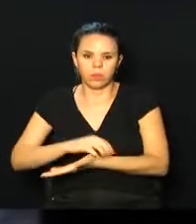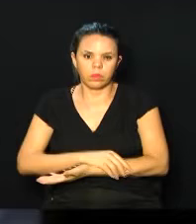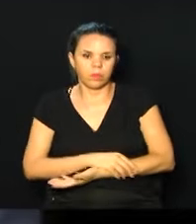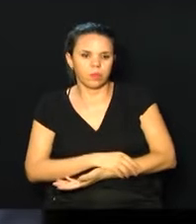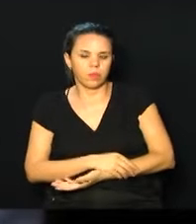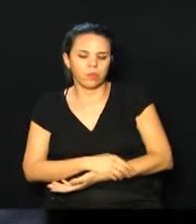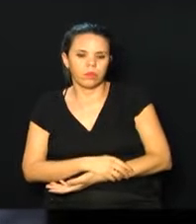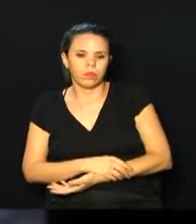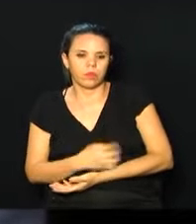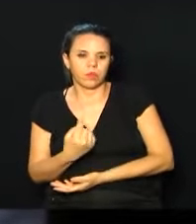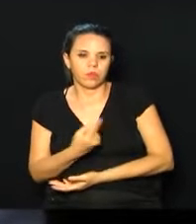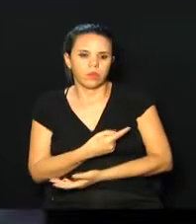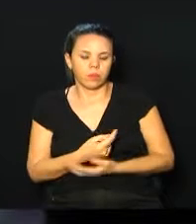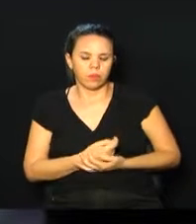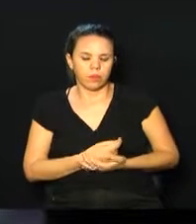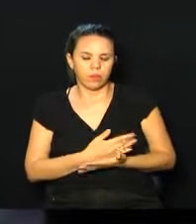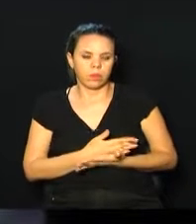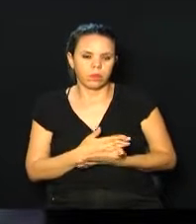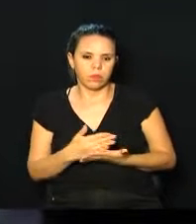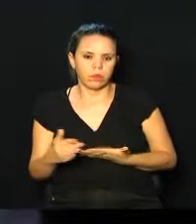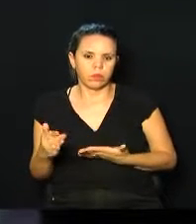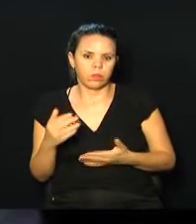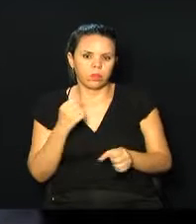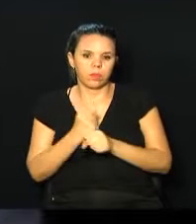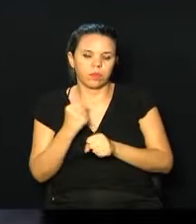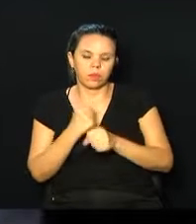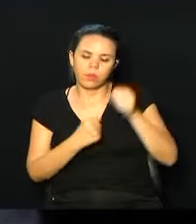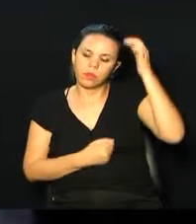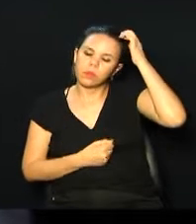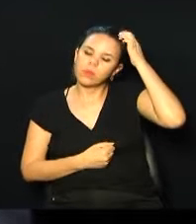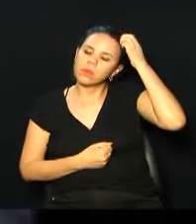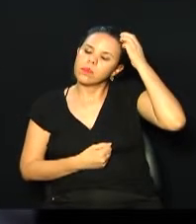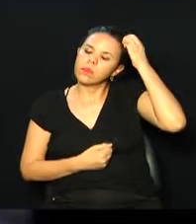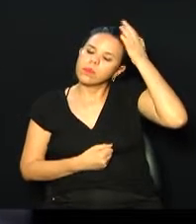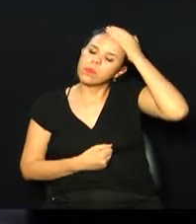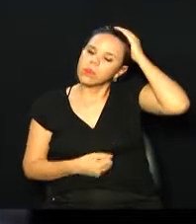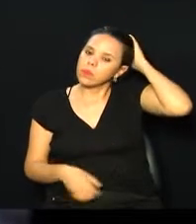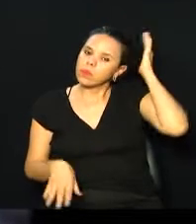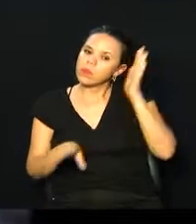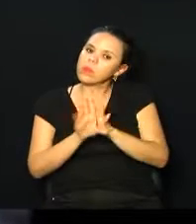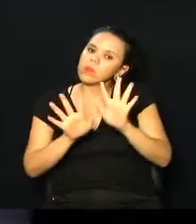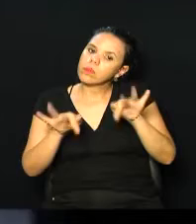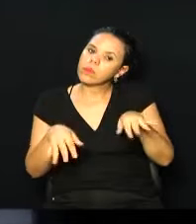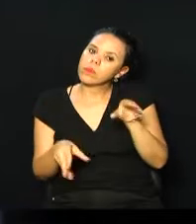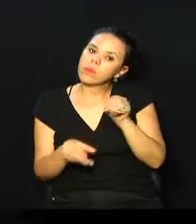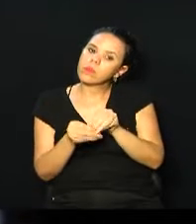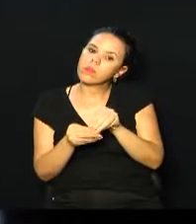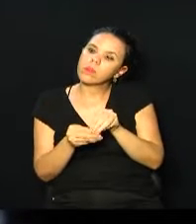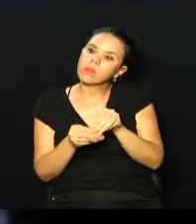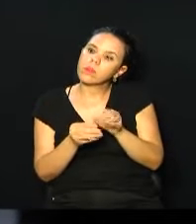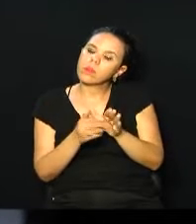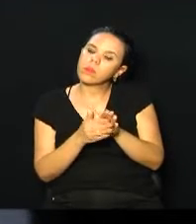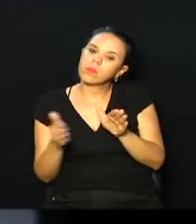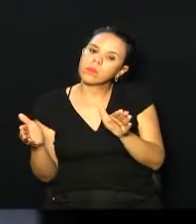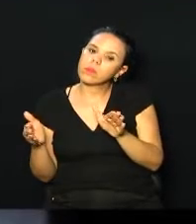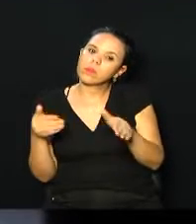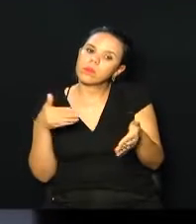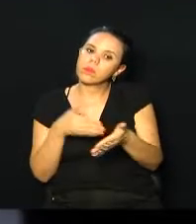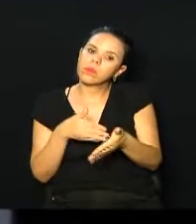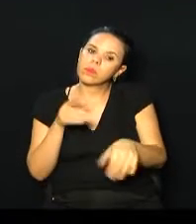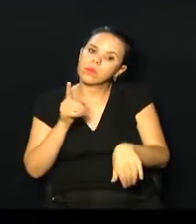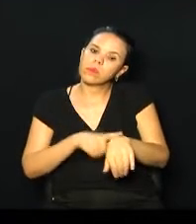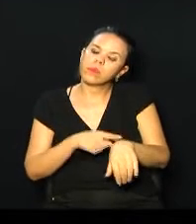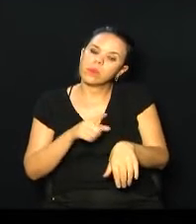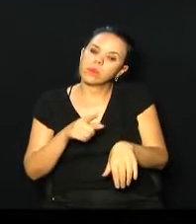nós pelo menos começarmos as obras, se não chegarmos até a finalizá-las nesse horizonte de prazo aí,